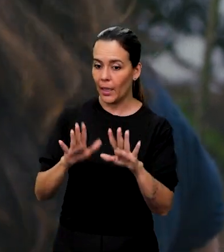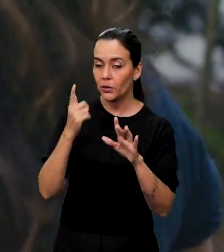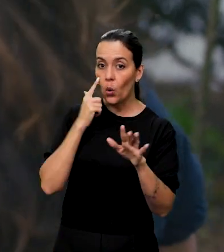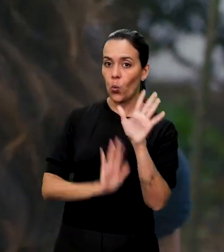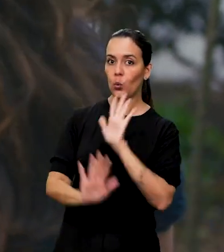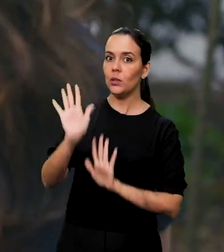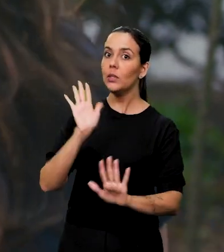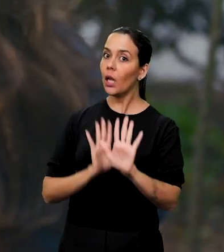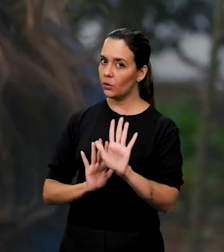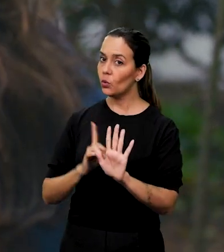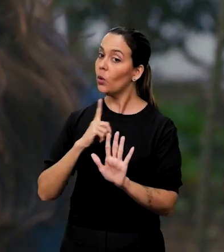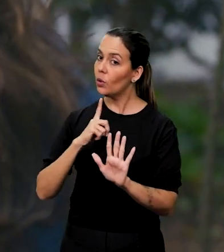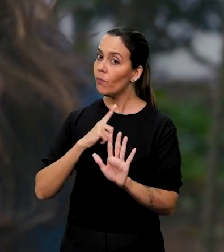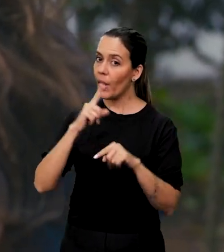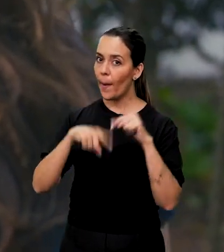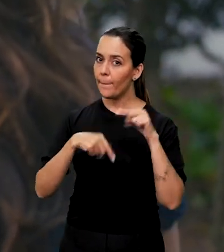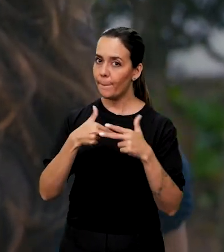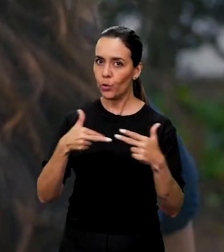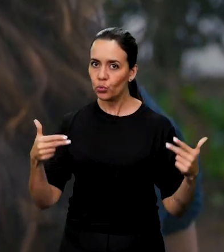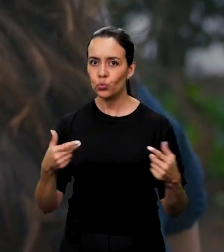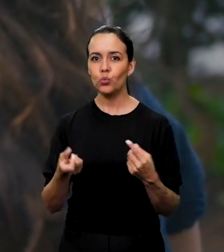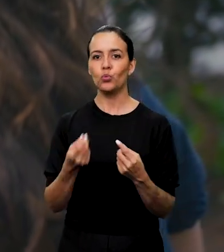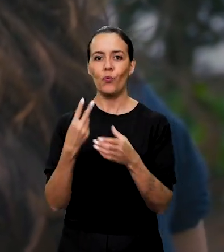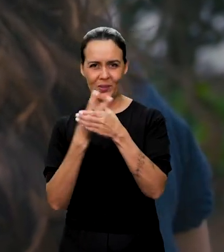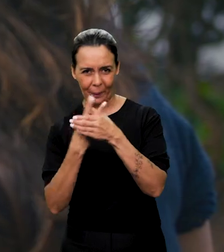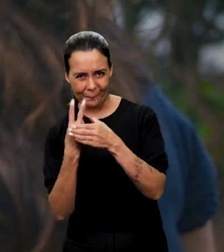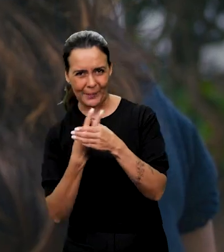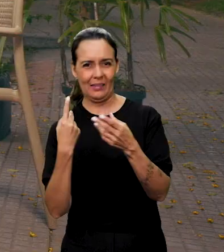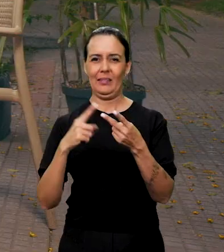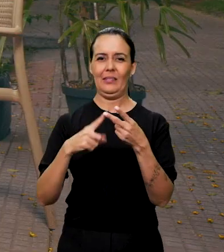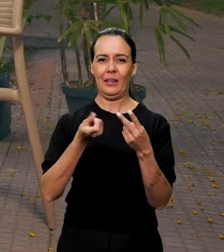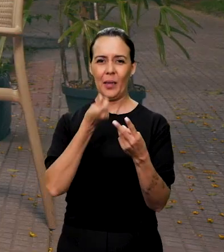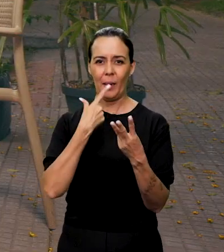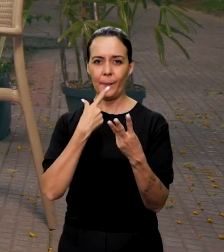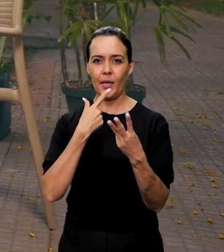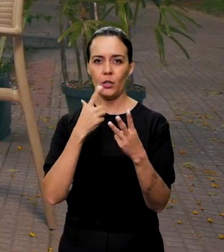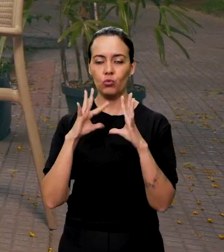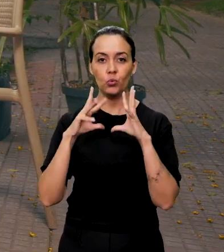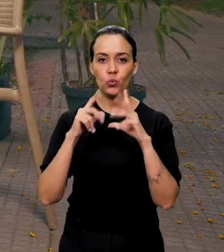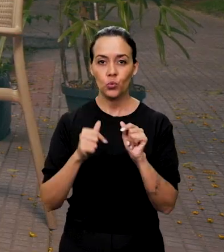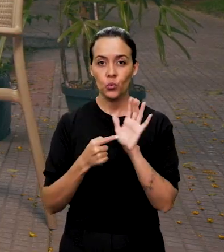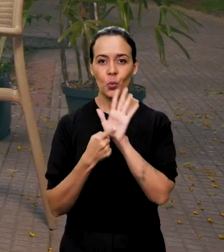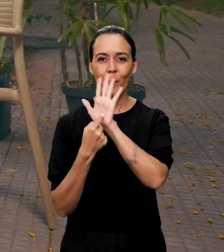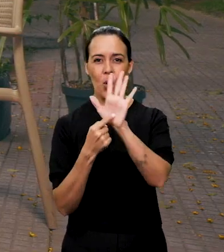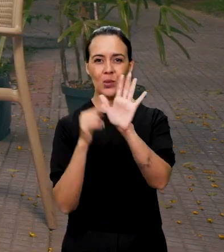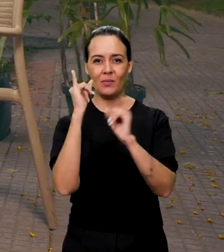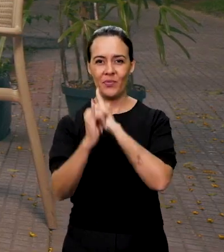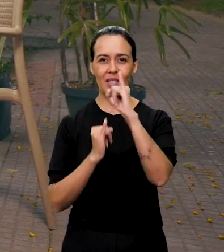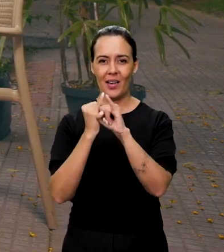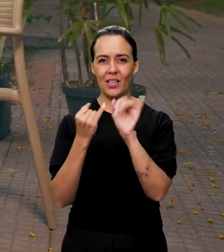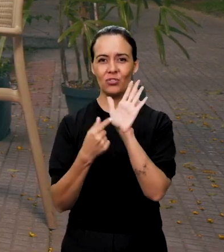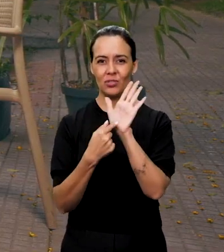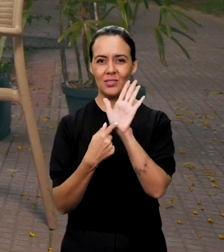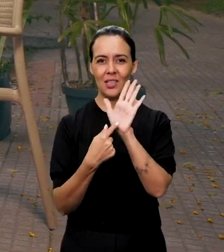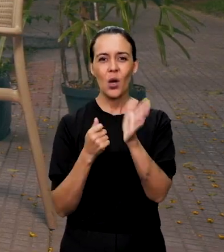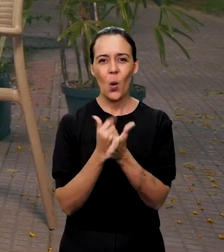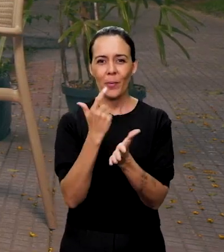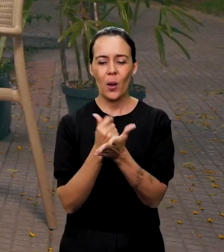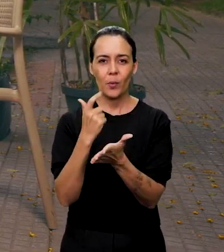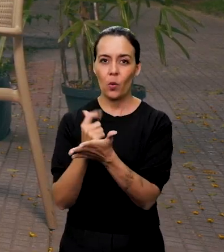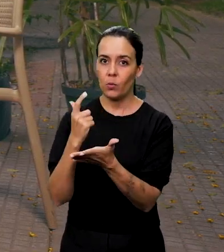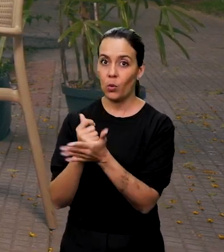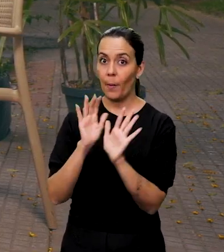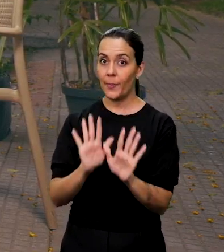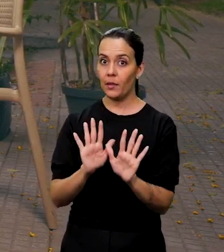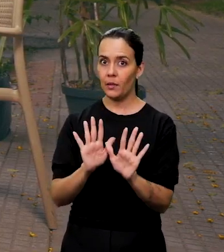gente tem muitos produtos, muitos suplementos, muitas vitaminas que vão colocando para as mulheres e muitas vezes nessa necessidade da